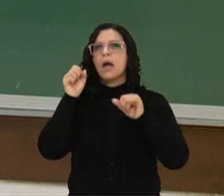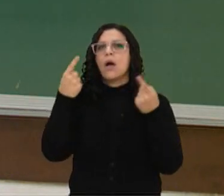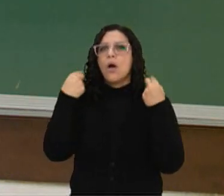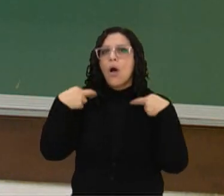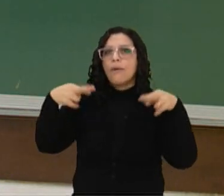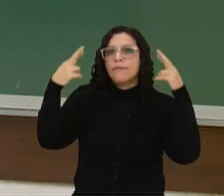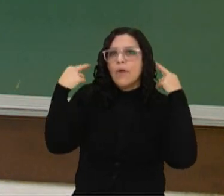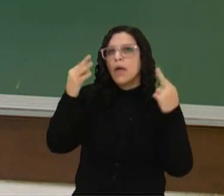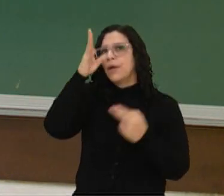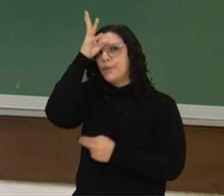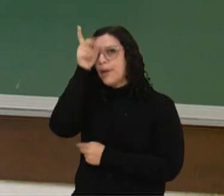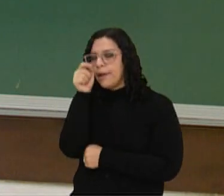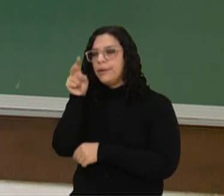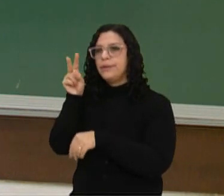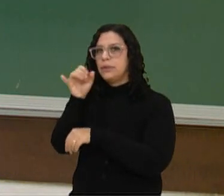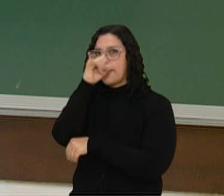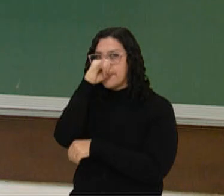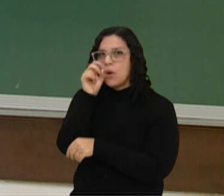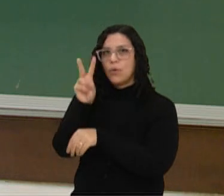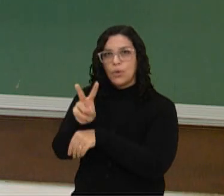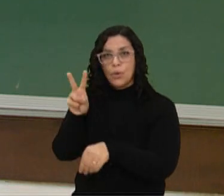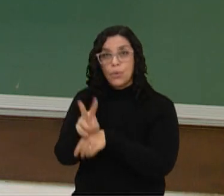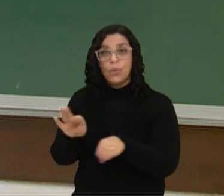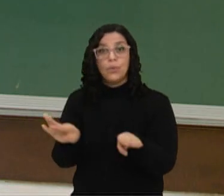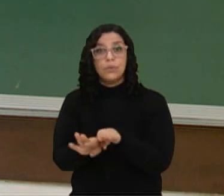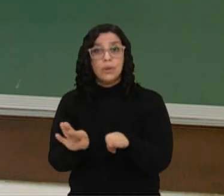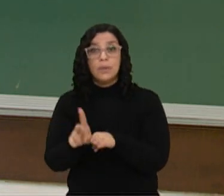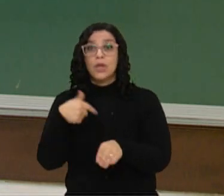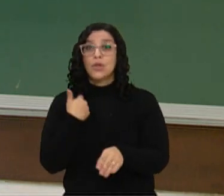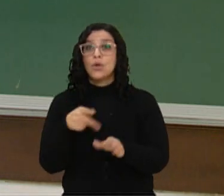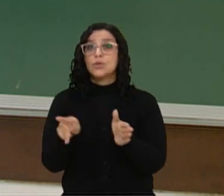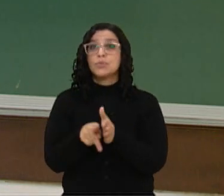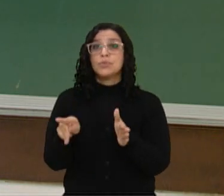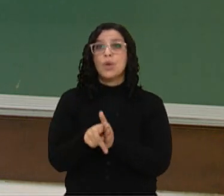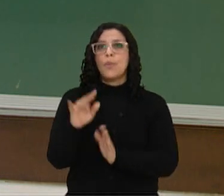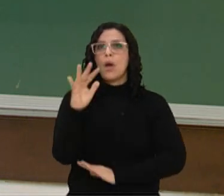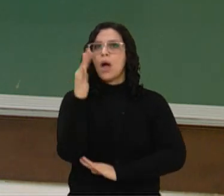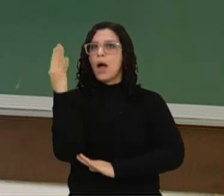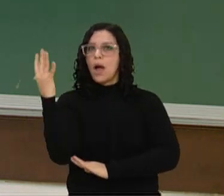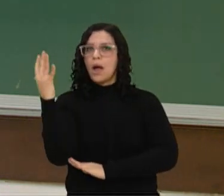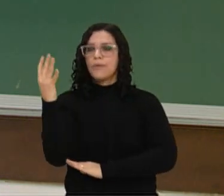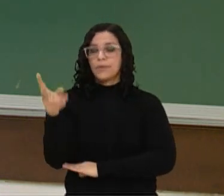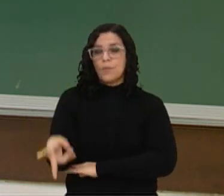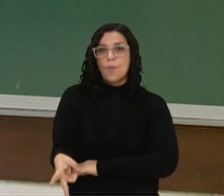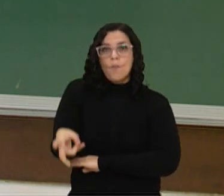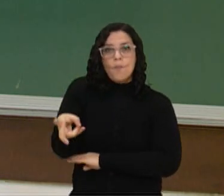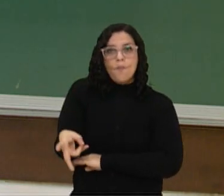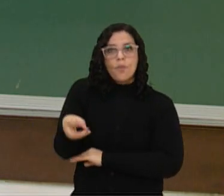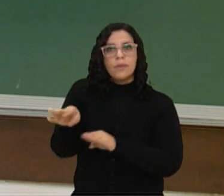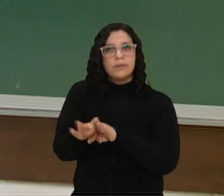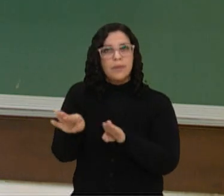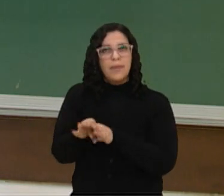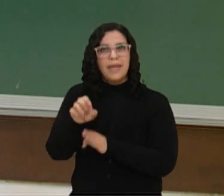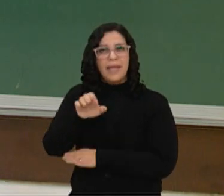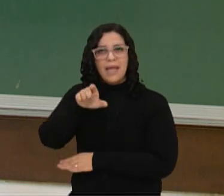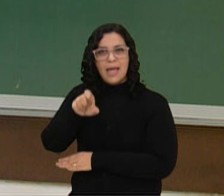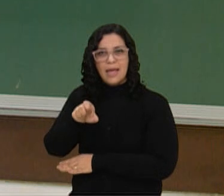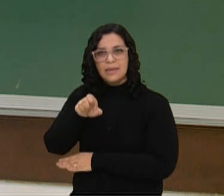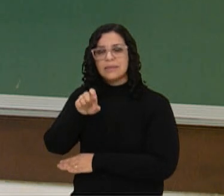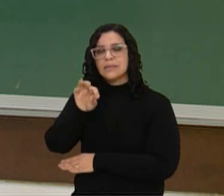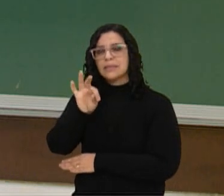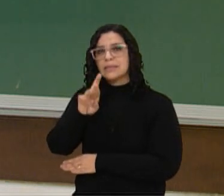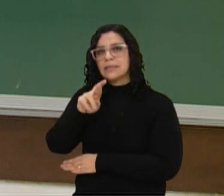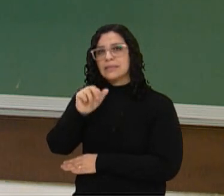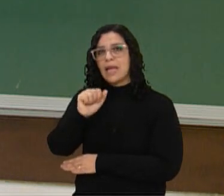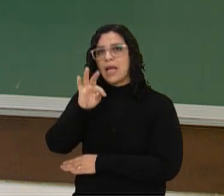de animais, o extrativismo vegetal, e ali falando da mineração já entra também nessa ideia de